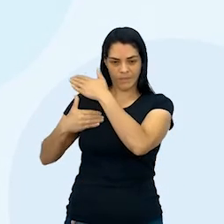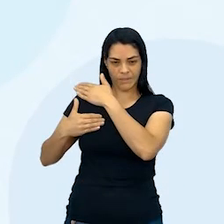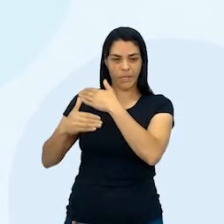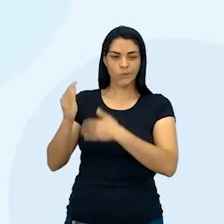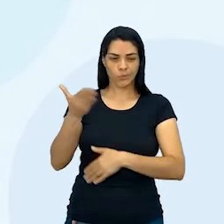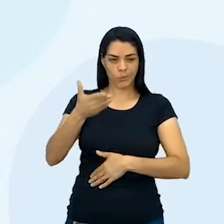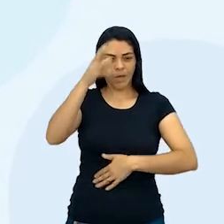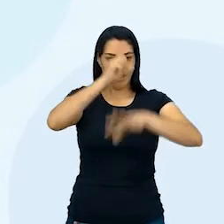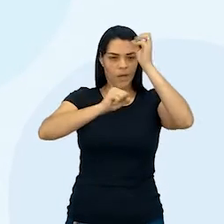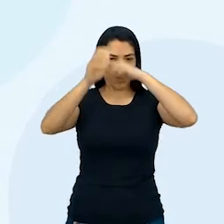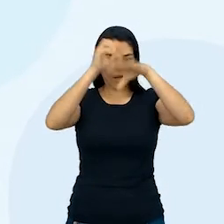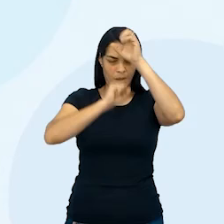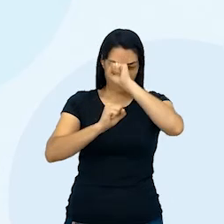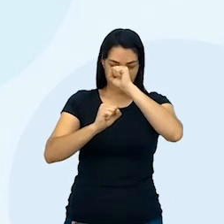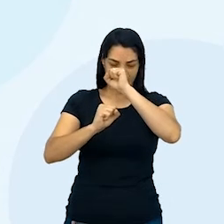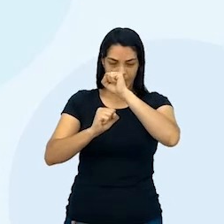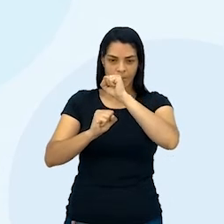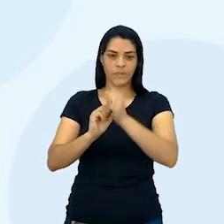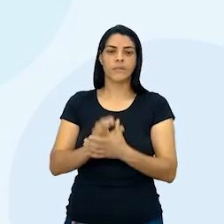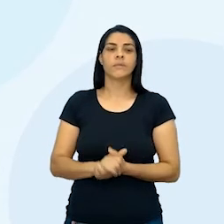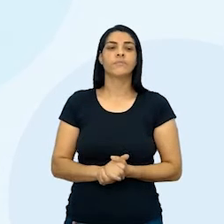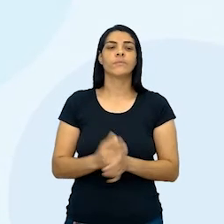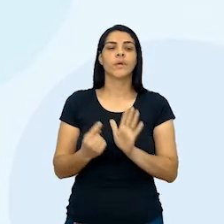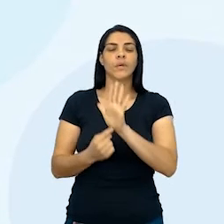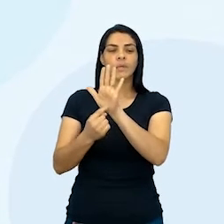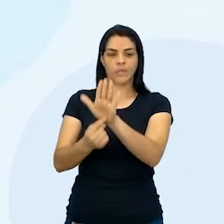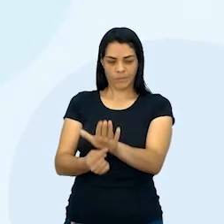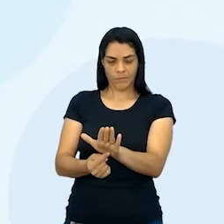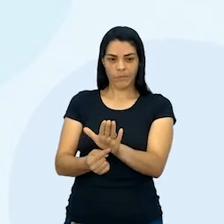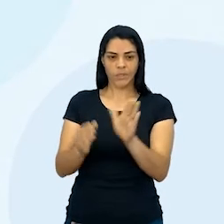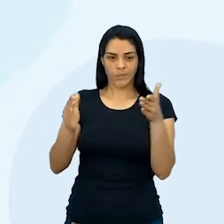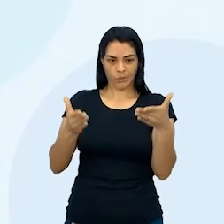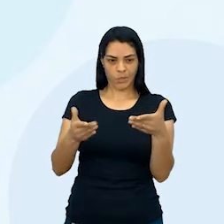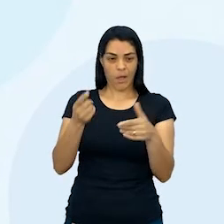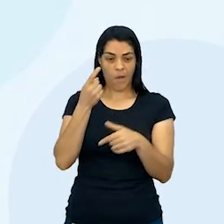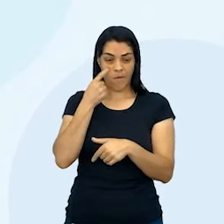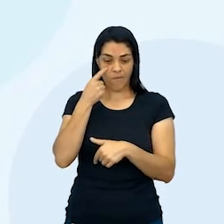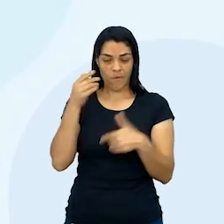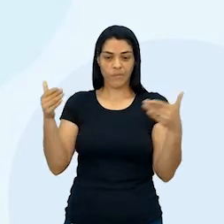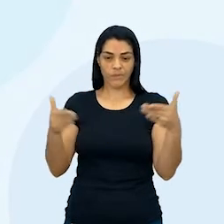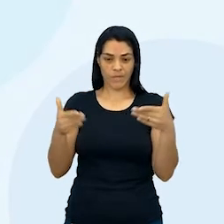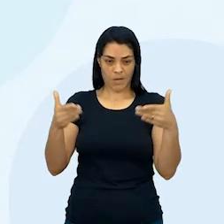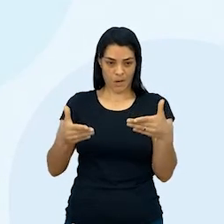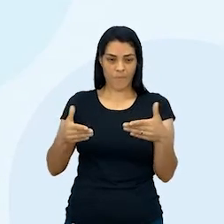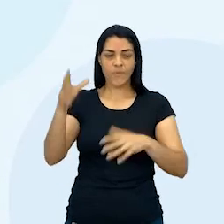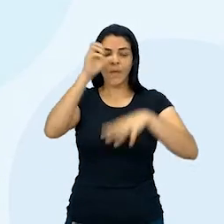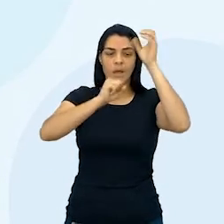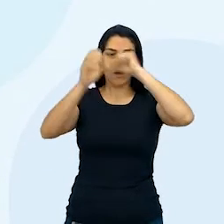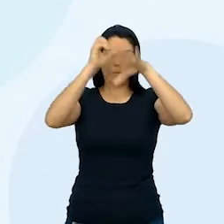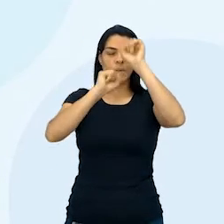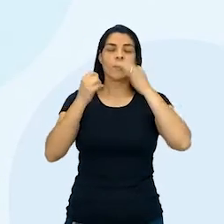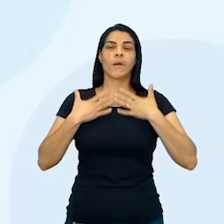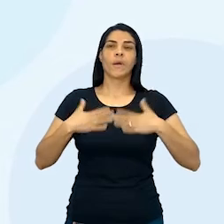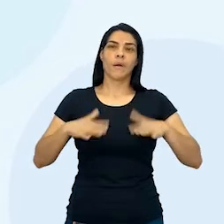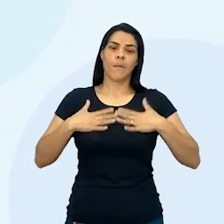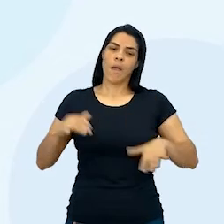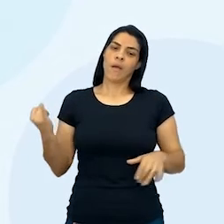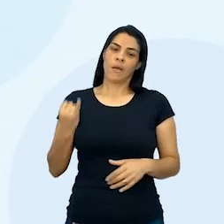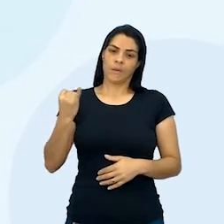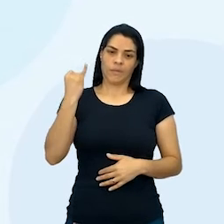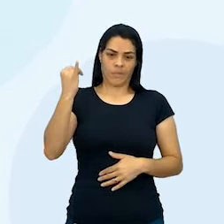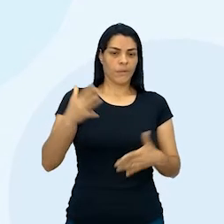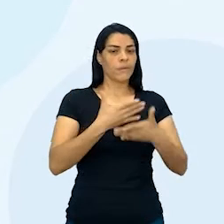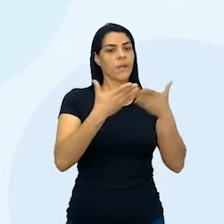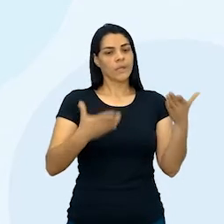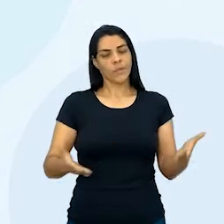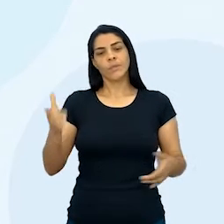passadas e vai falar do que a gente acabou de ver agora. Então, retomando, nós aprendemos que nos acalmar é importante para que possamos